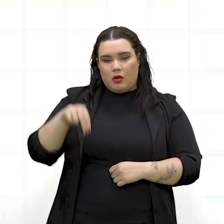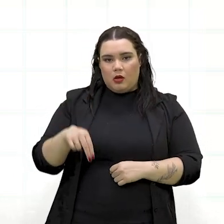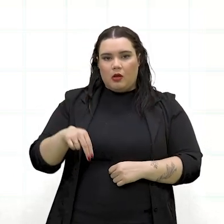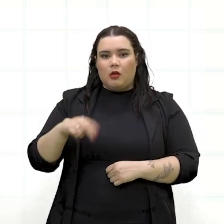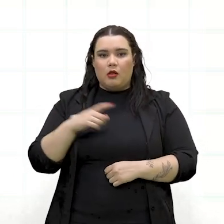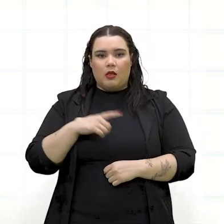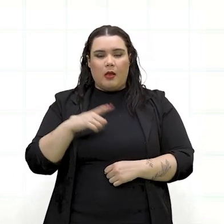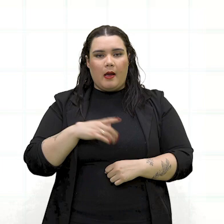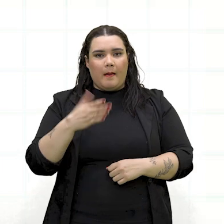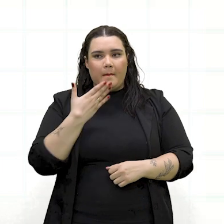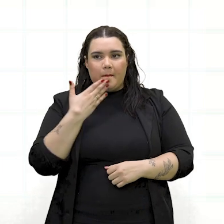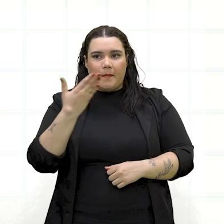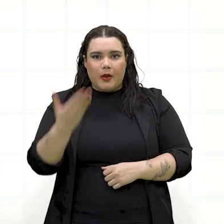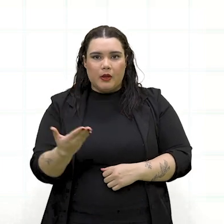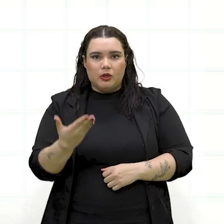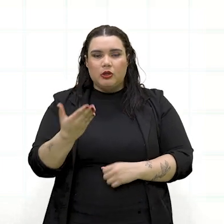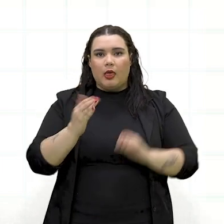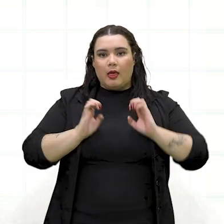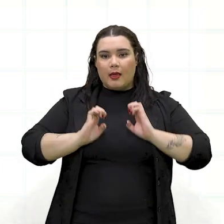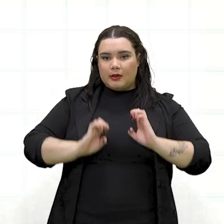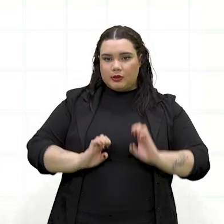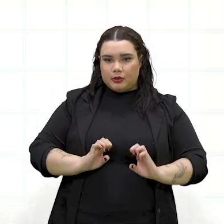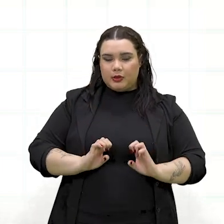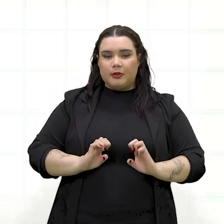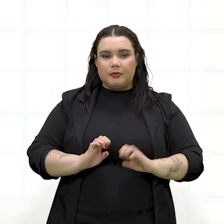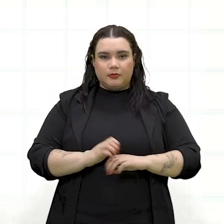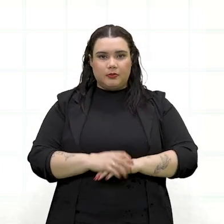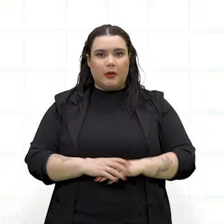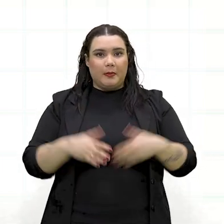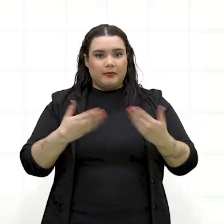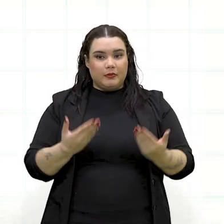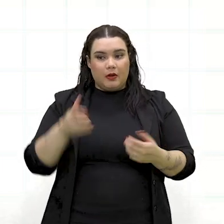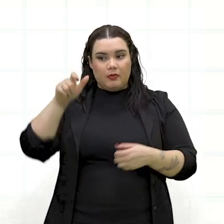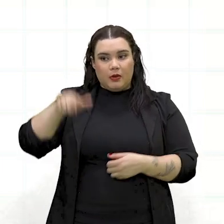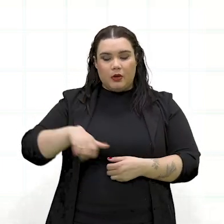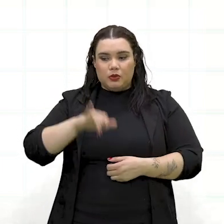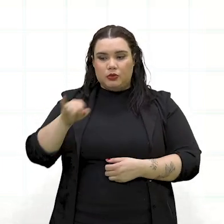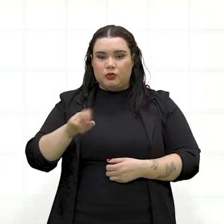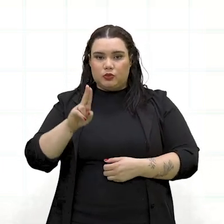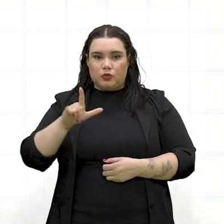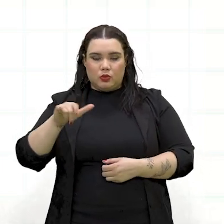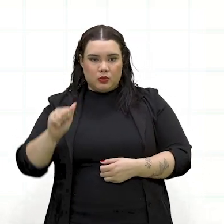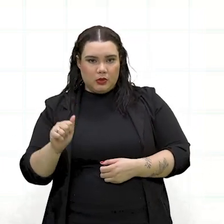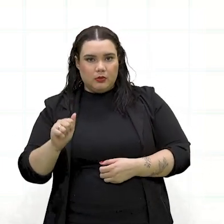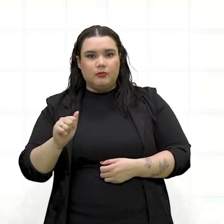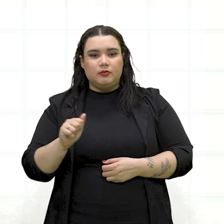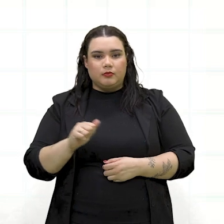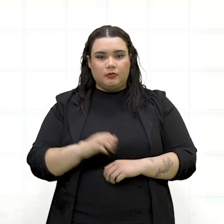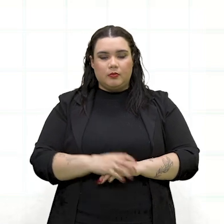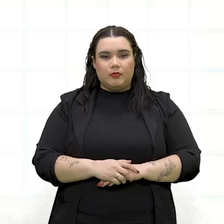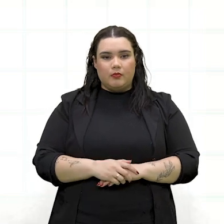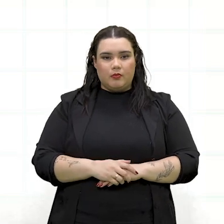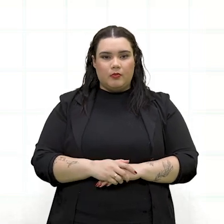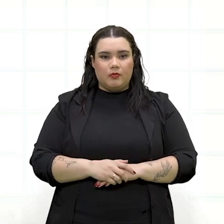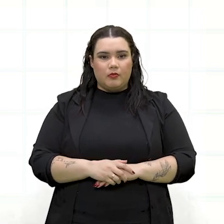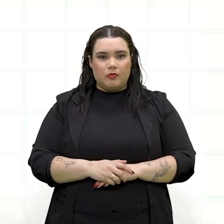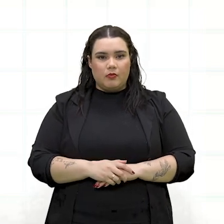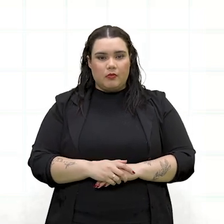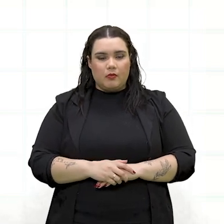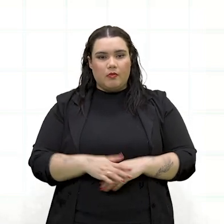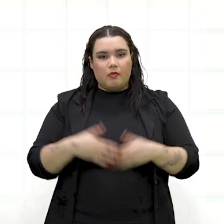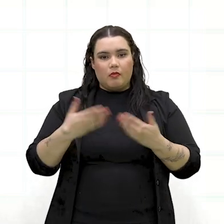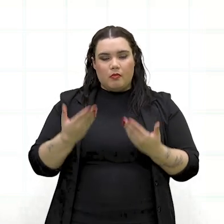pedido fique mais educado, tá bom? E aí a Júlia dá good evening. Aqui é uma